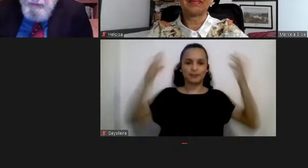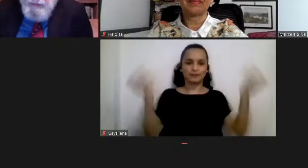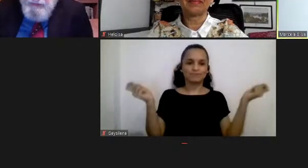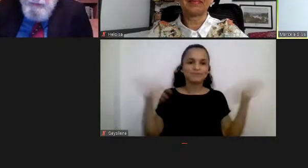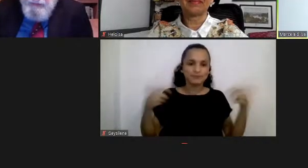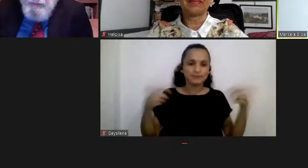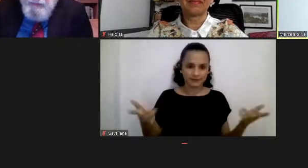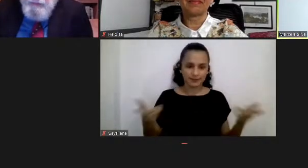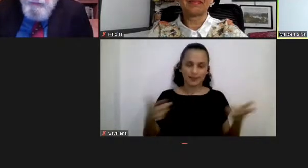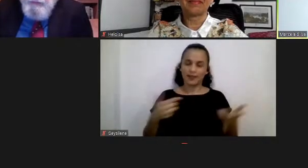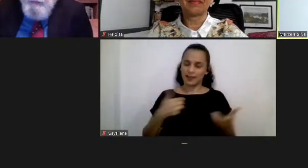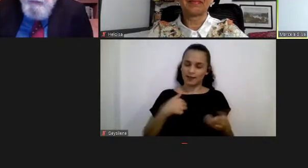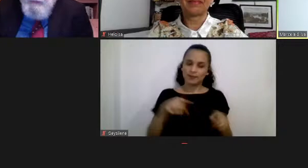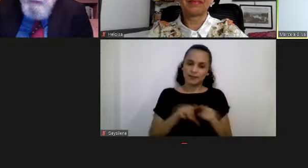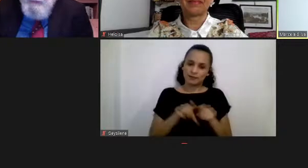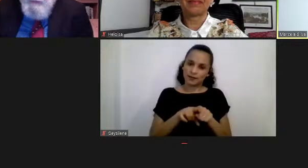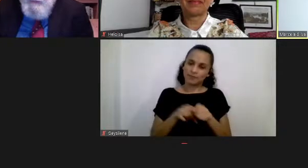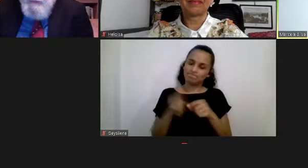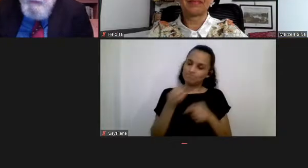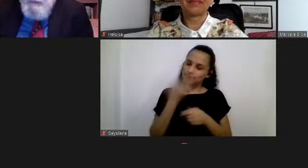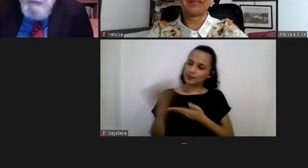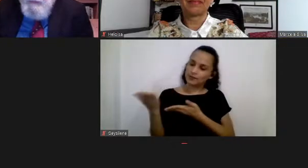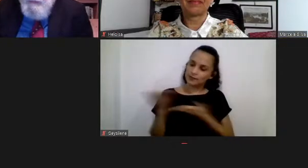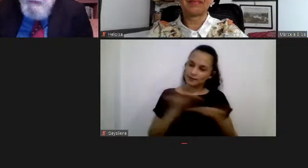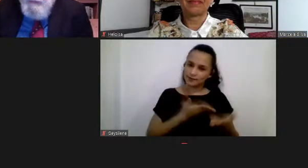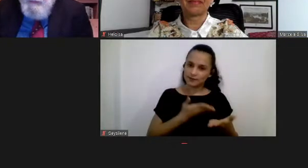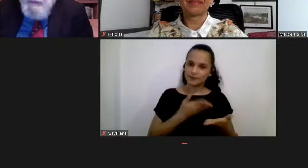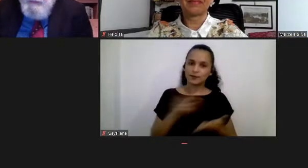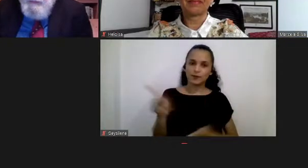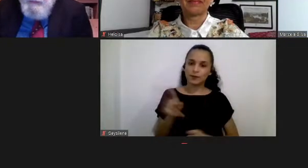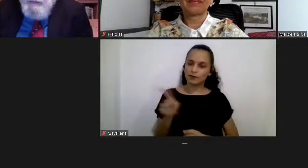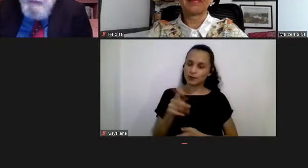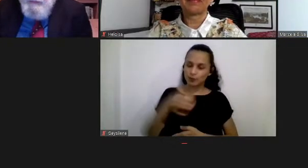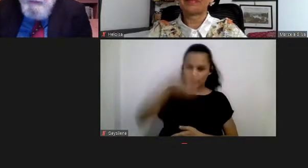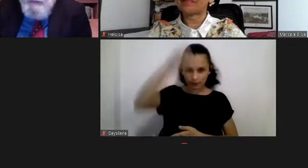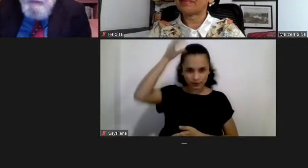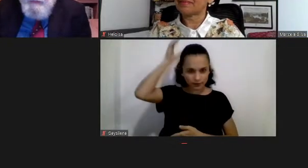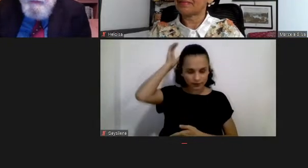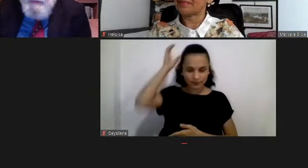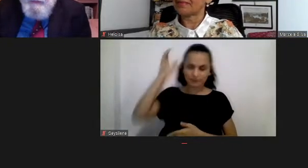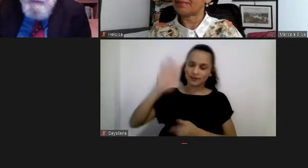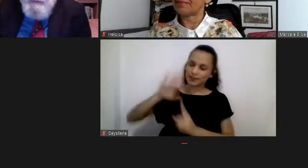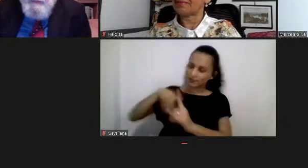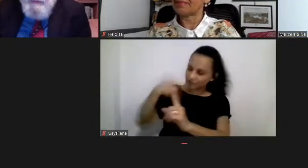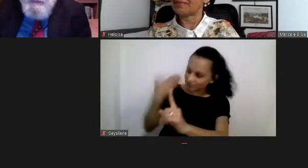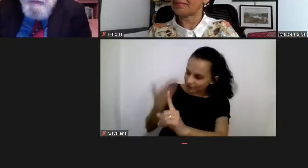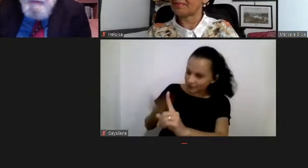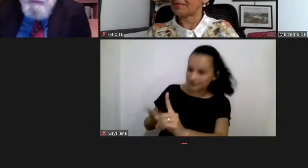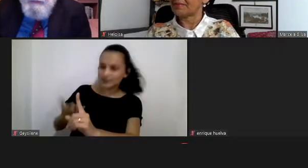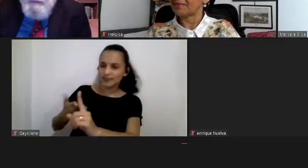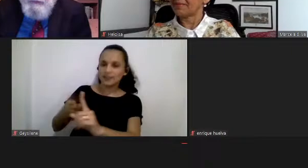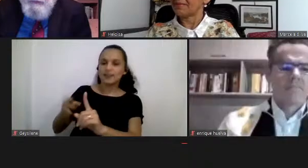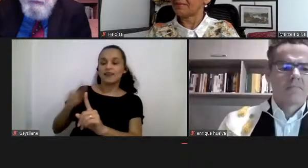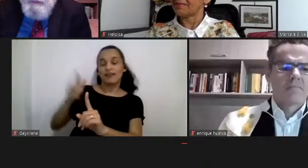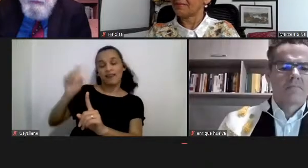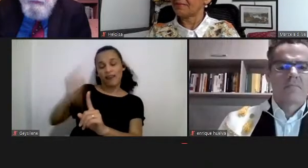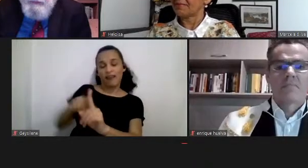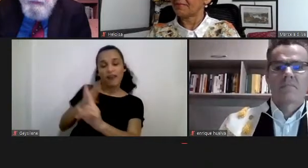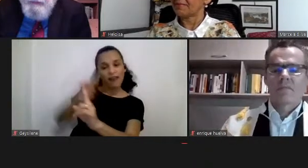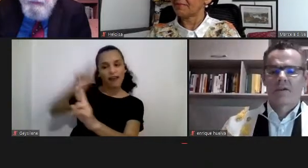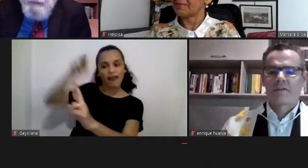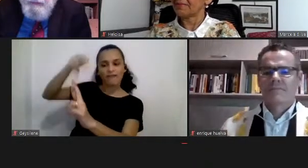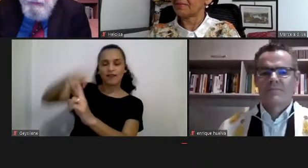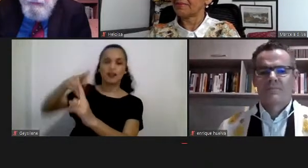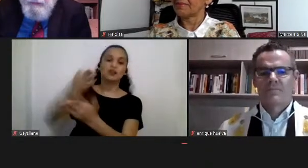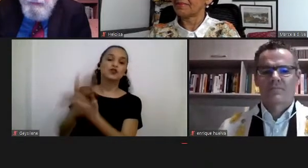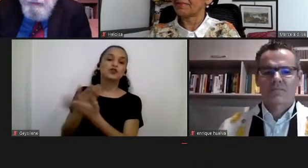as boas-vindas ao professor Noam Chomsky, nosso homenageado e nossa referência nos estudos linguísticos, uma vez